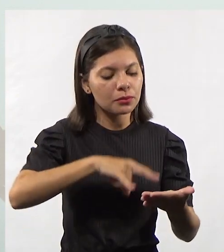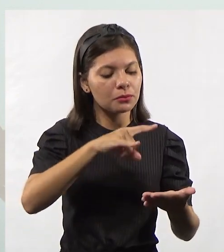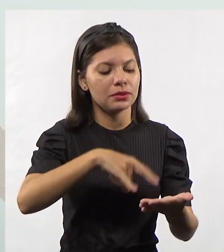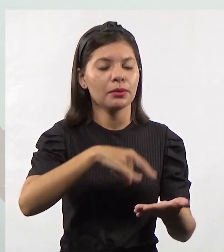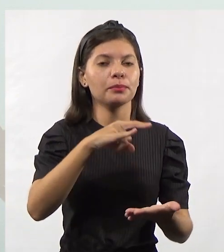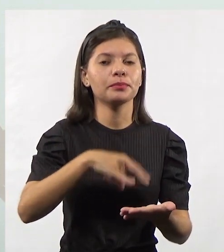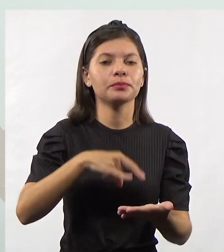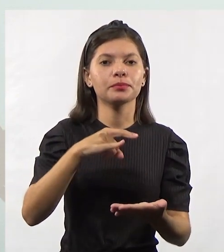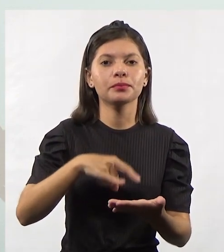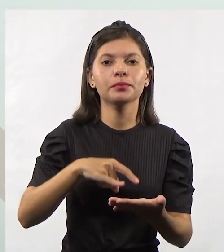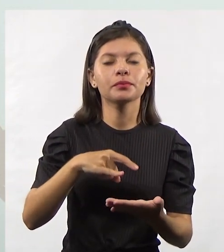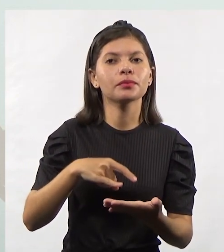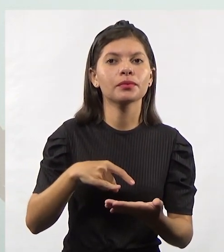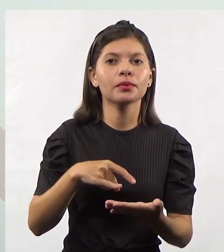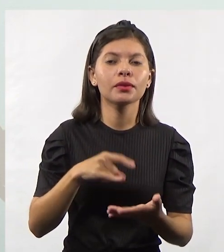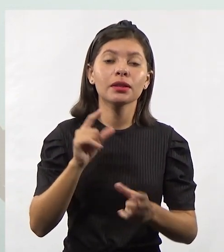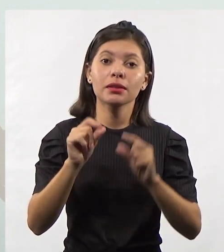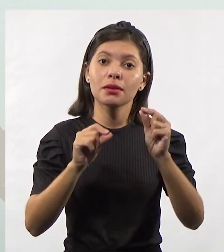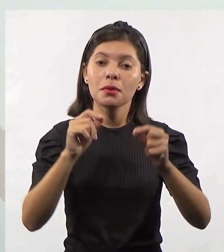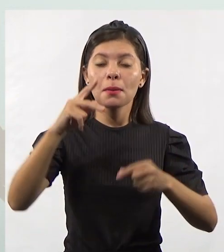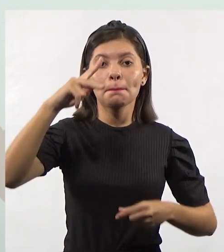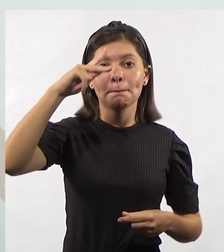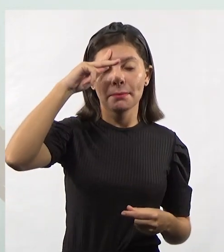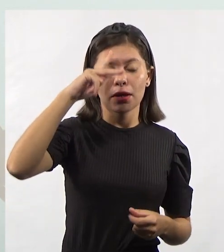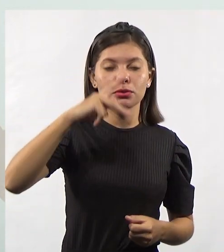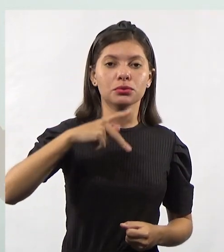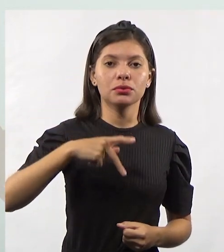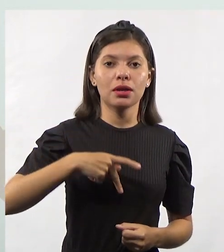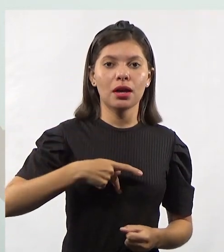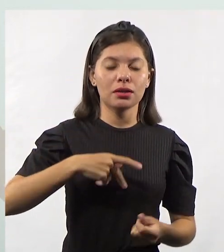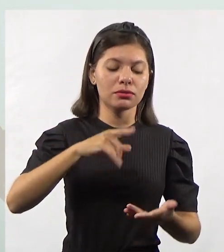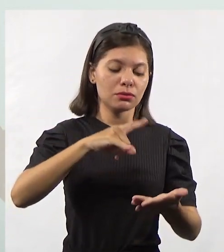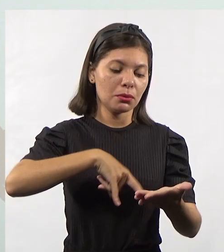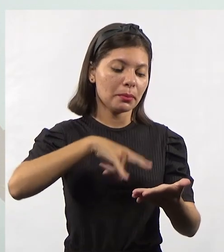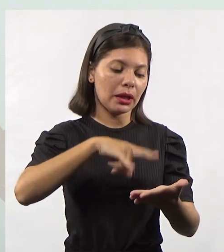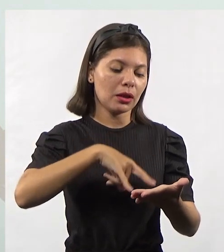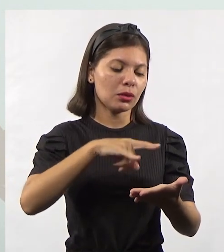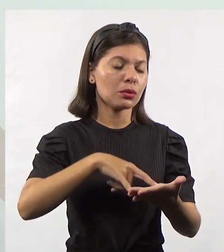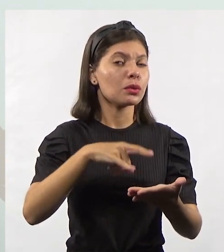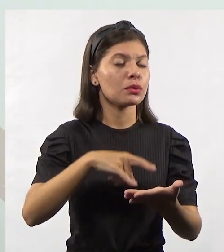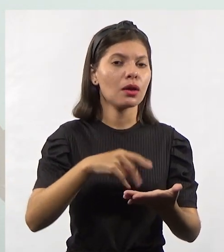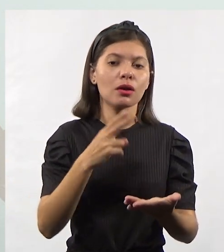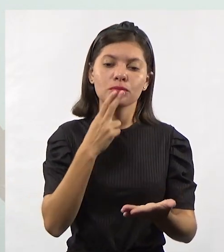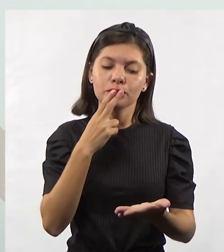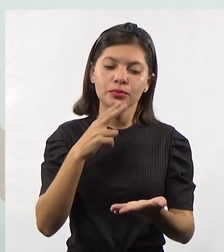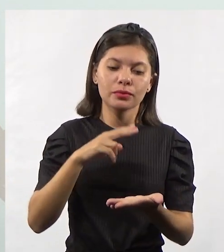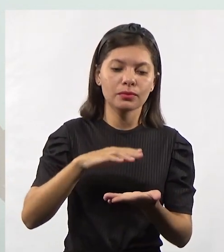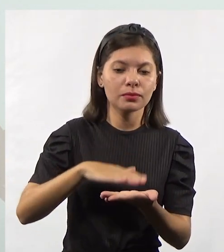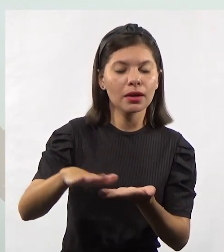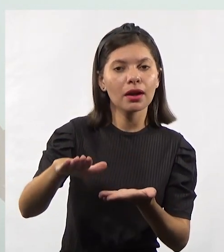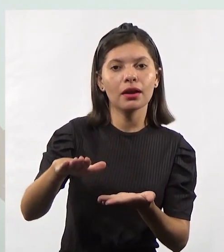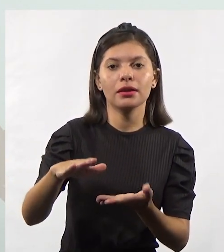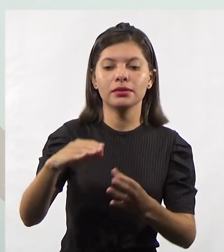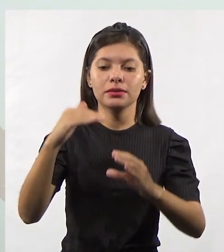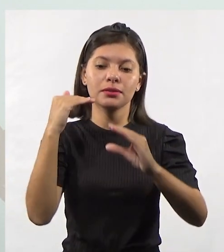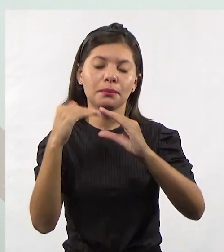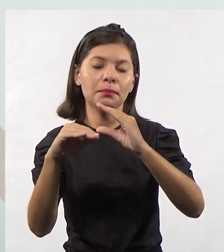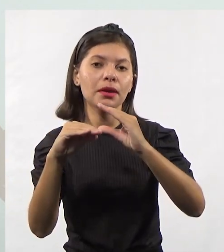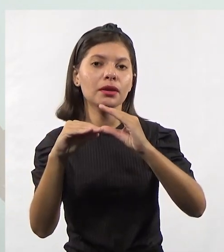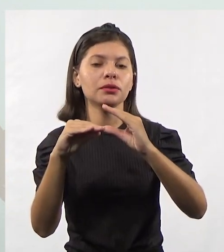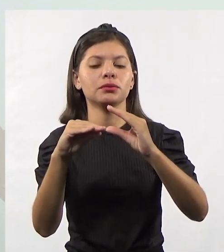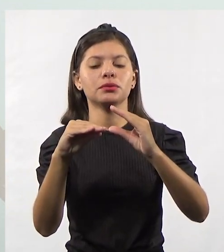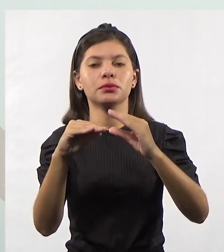documentos particulares O que são esses documentos particulares cartas e Meios são documentos são